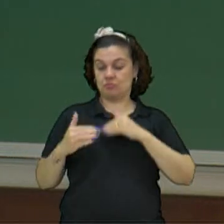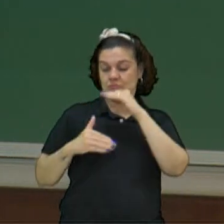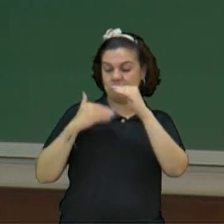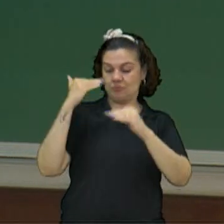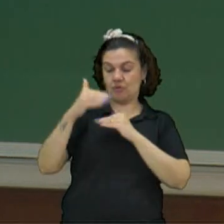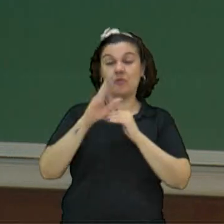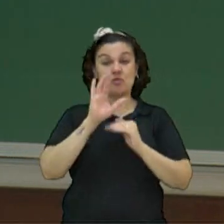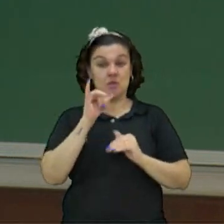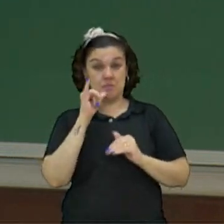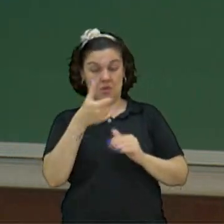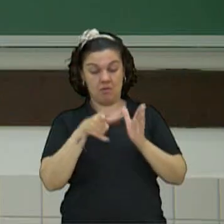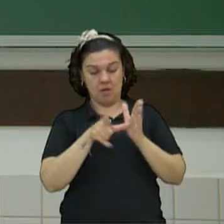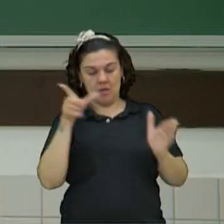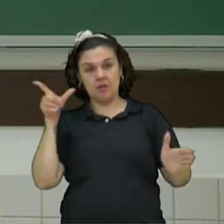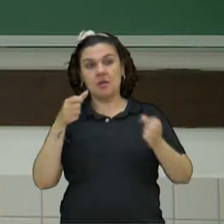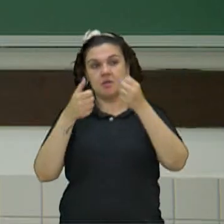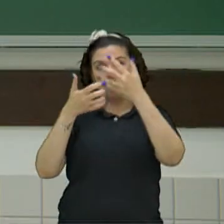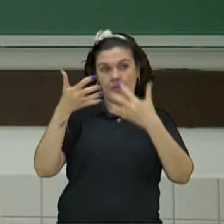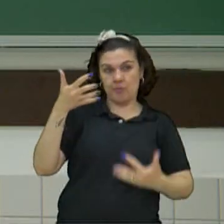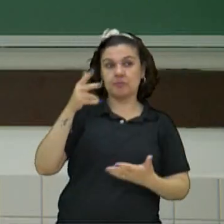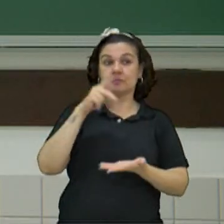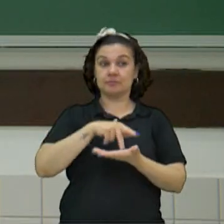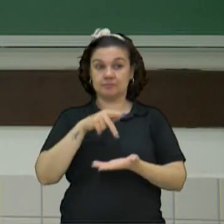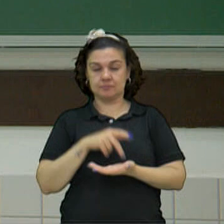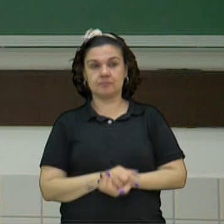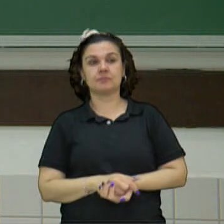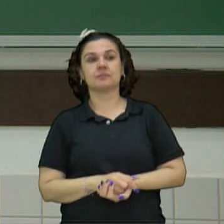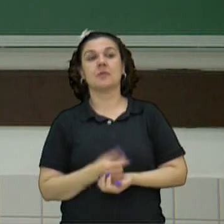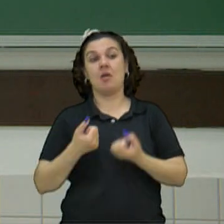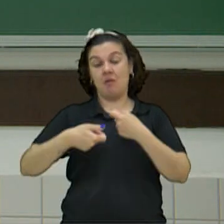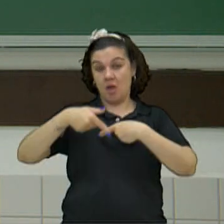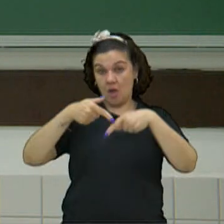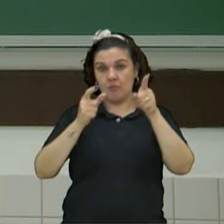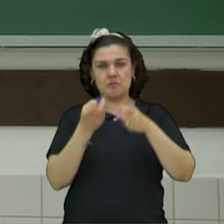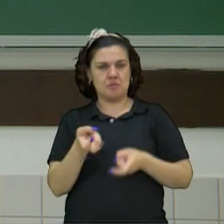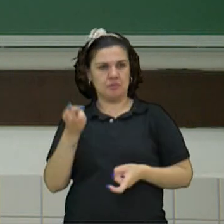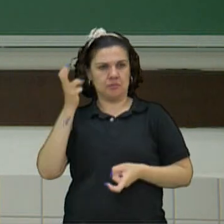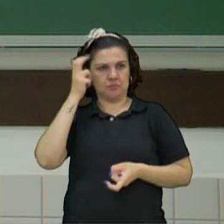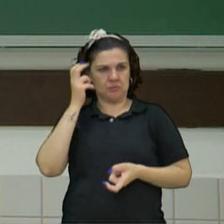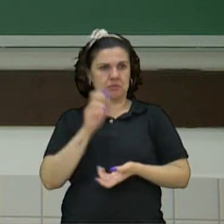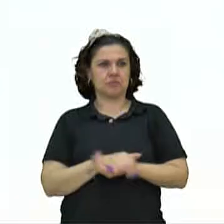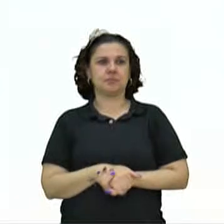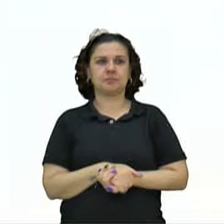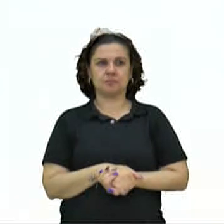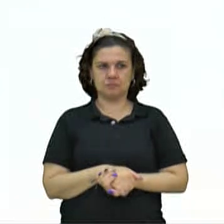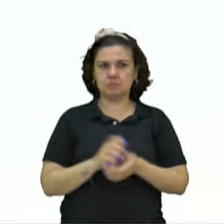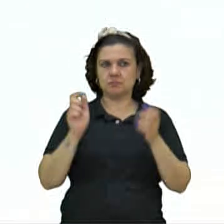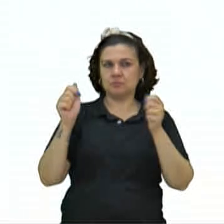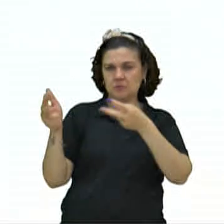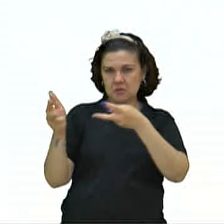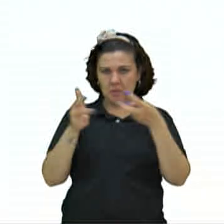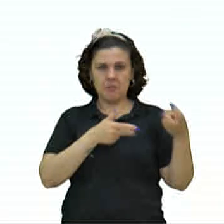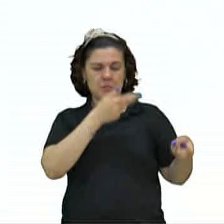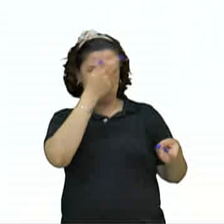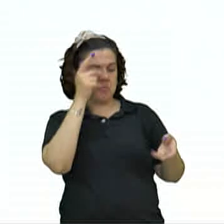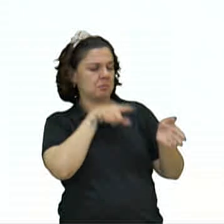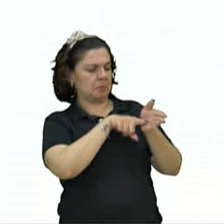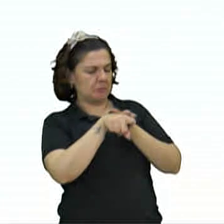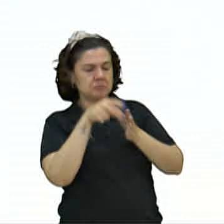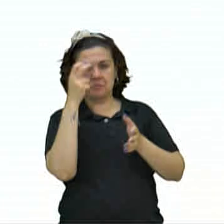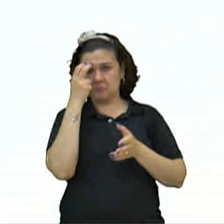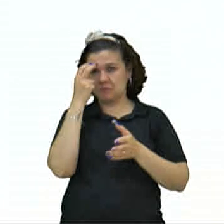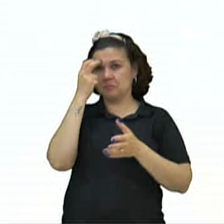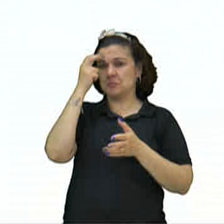você anteriormente. E as outras duas são verdadeiras, né? O Grande Revolução Cultural perseguiu diversos intelectuais, ou